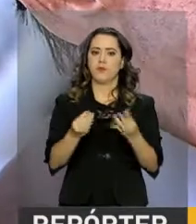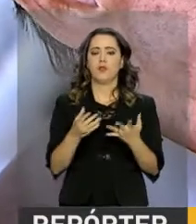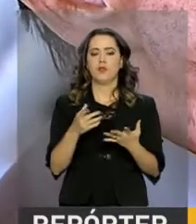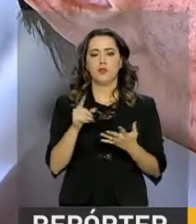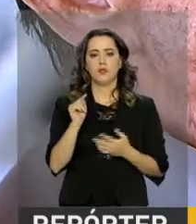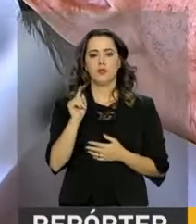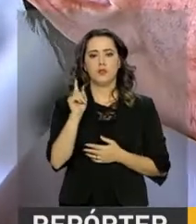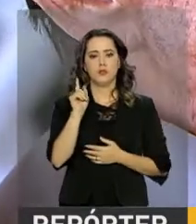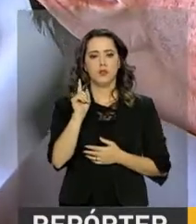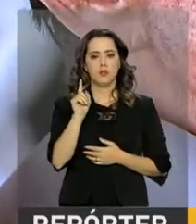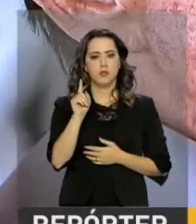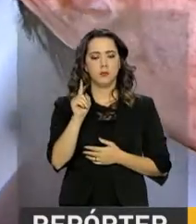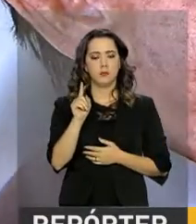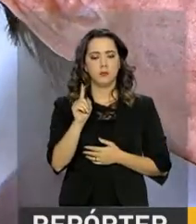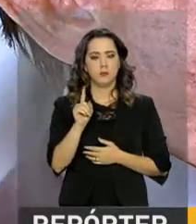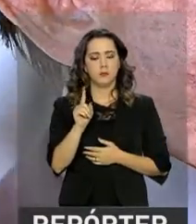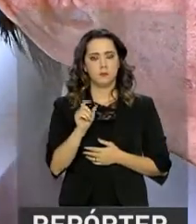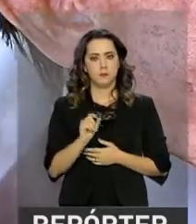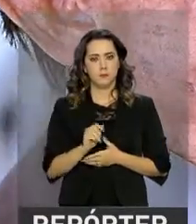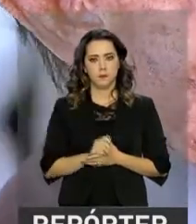de